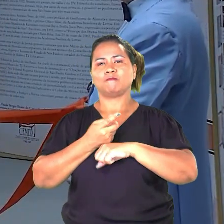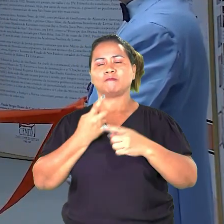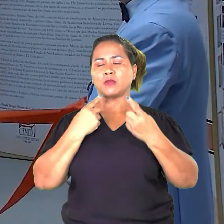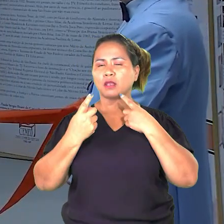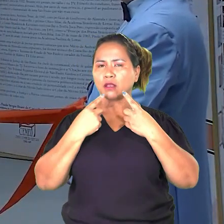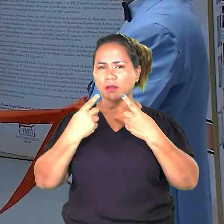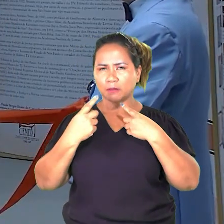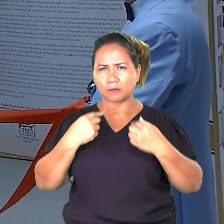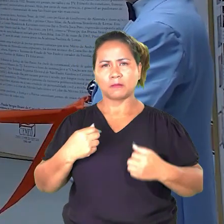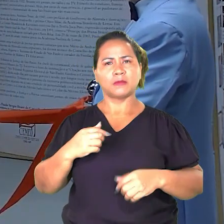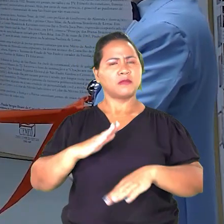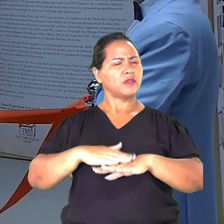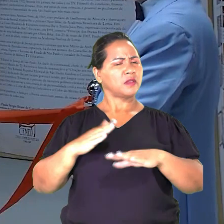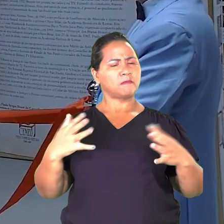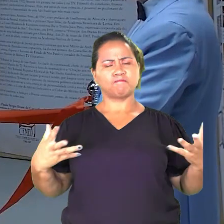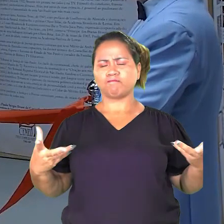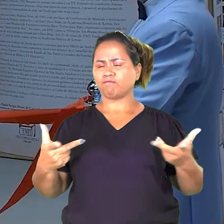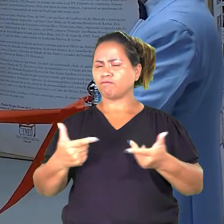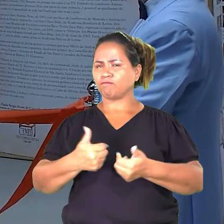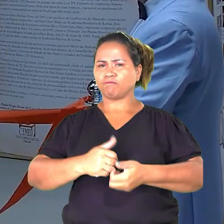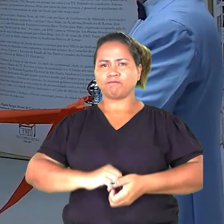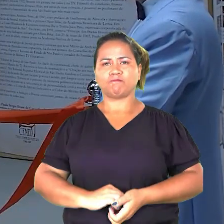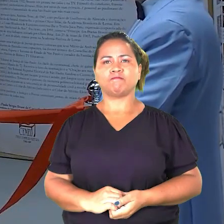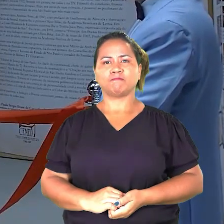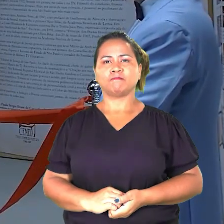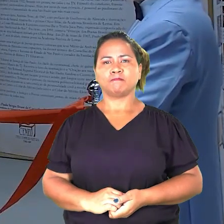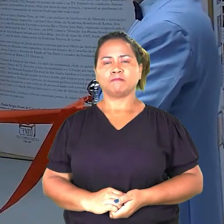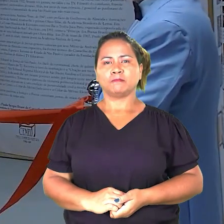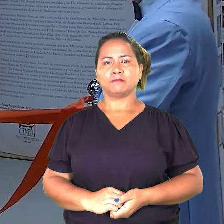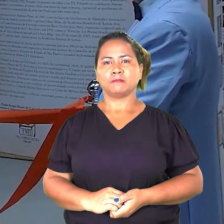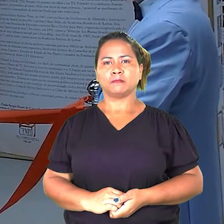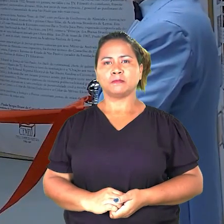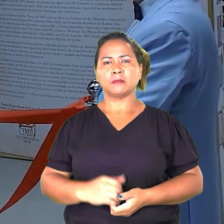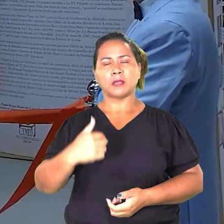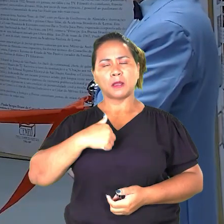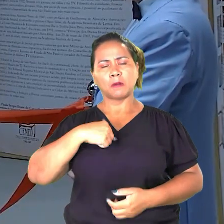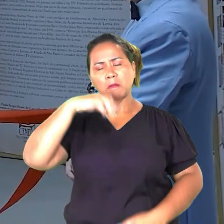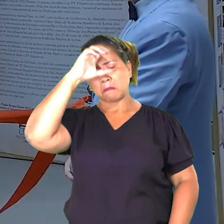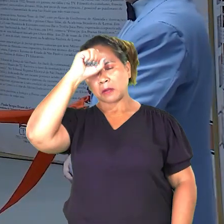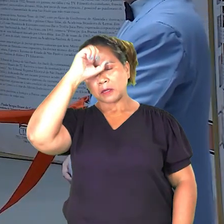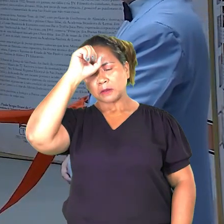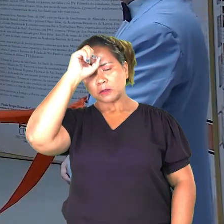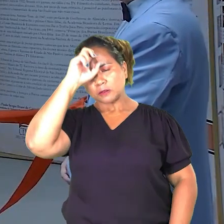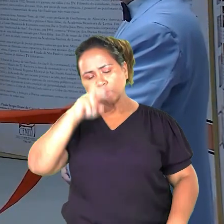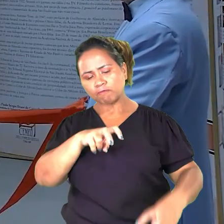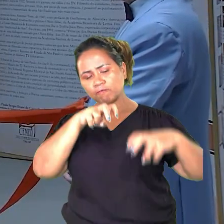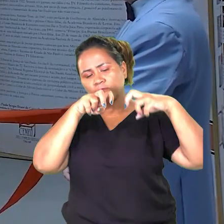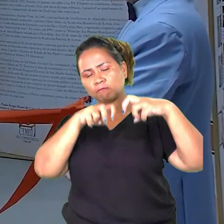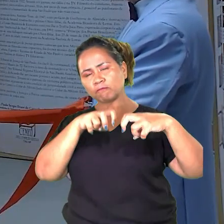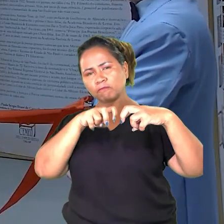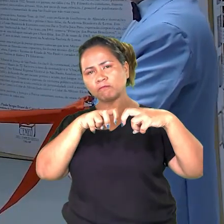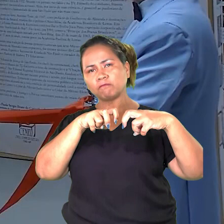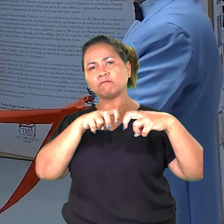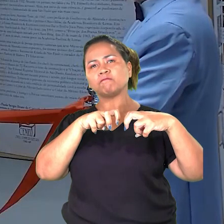Paulo, o Paulo subia para conversar comigo, e foi uma coisa extremamente